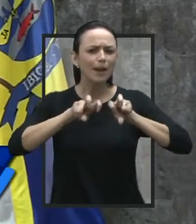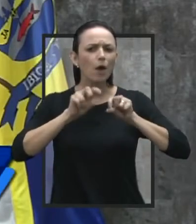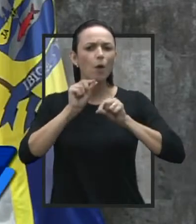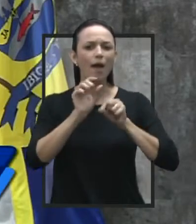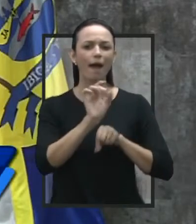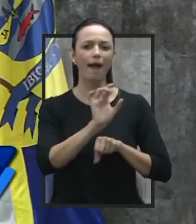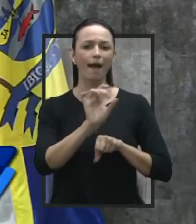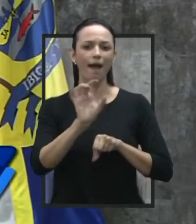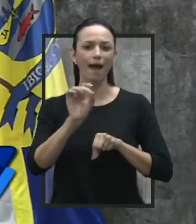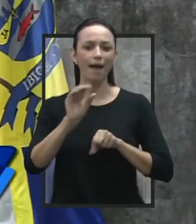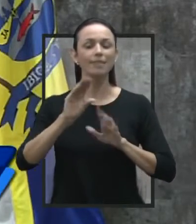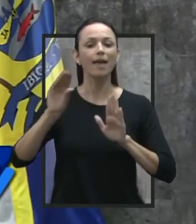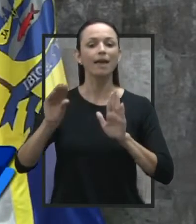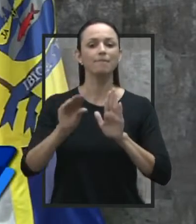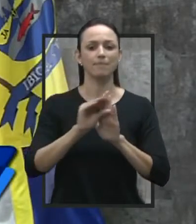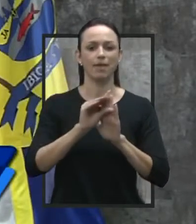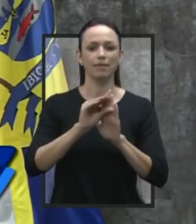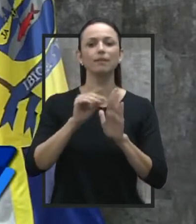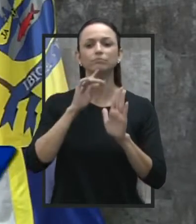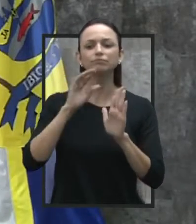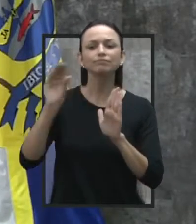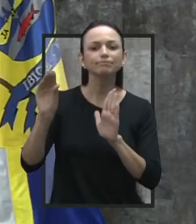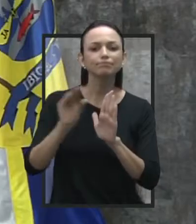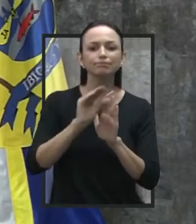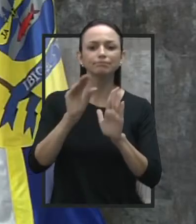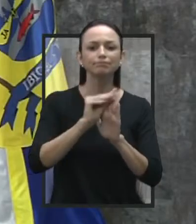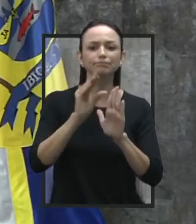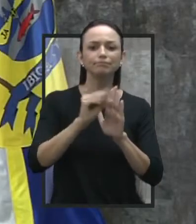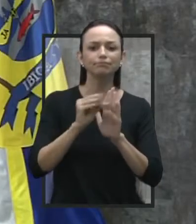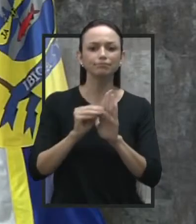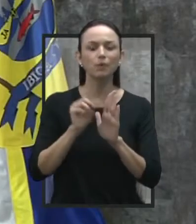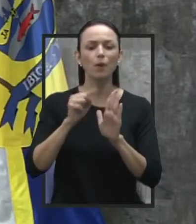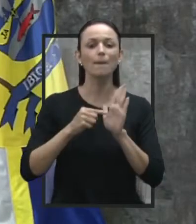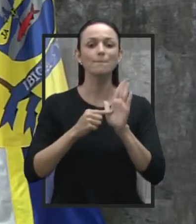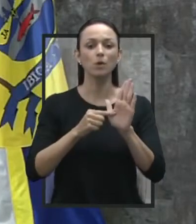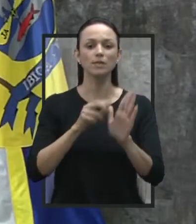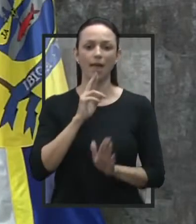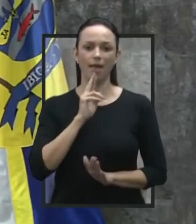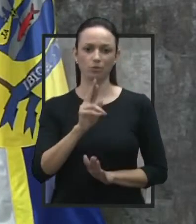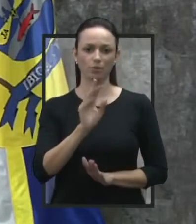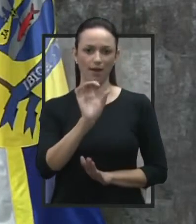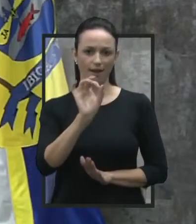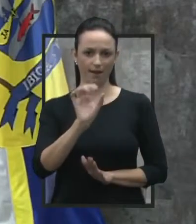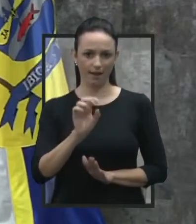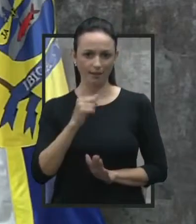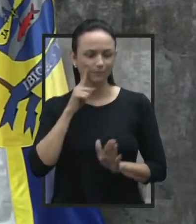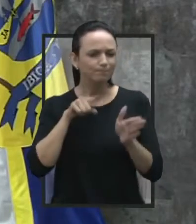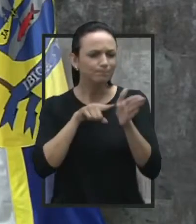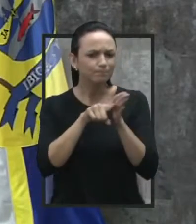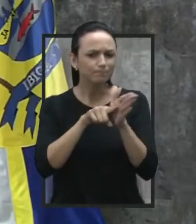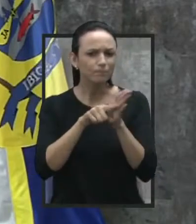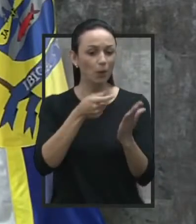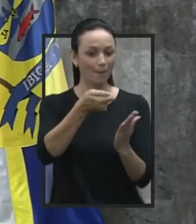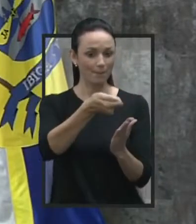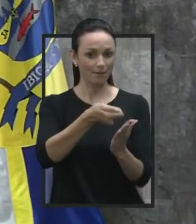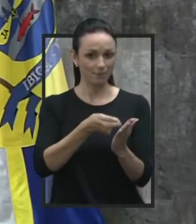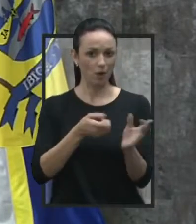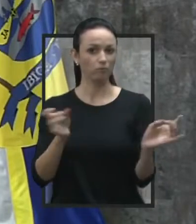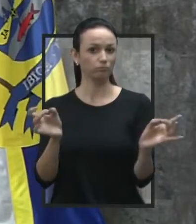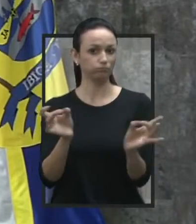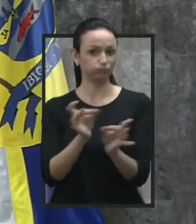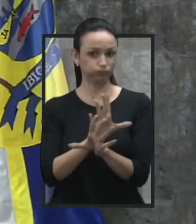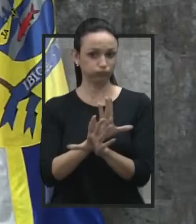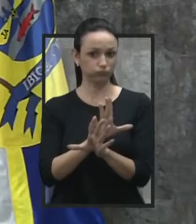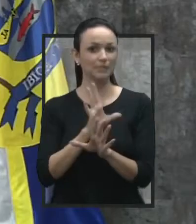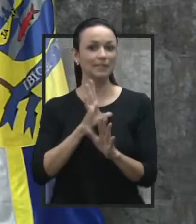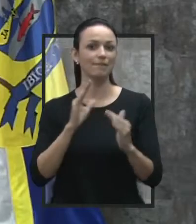foram apresentadas. Na verdade, o que a comissão vai fazer é apresentar o resultado dessa análise. O parecer final, que é um parecer favorável,